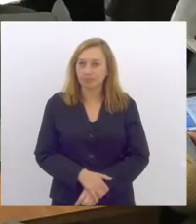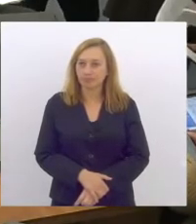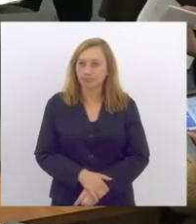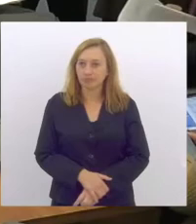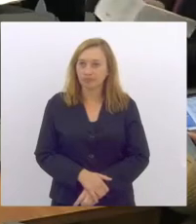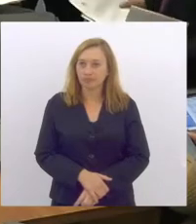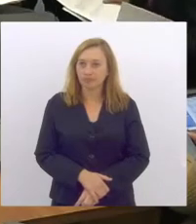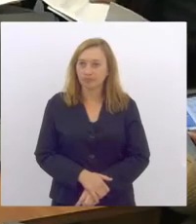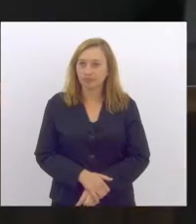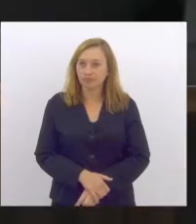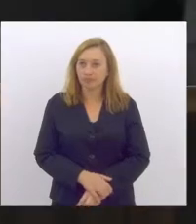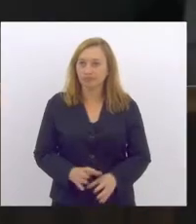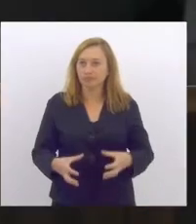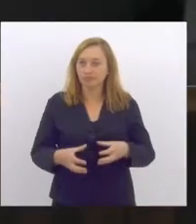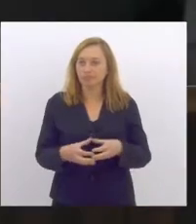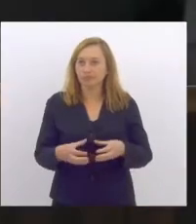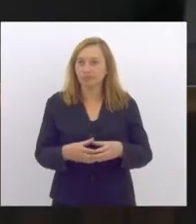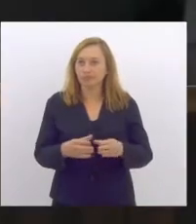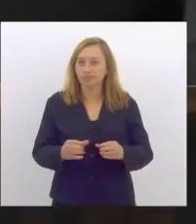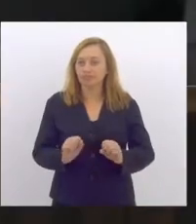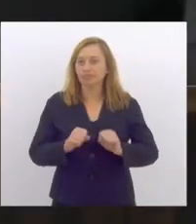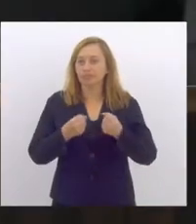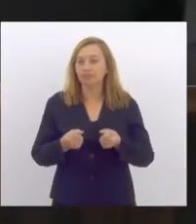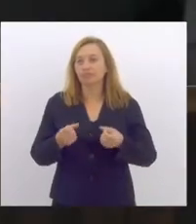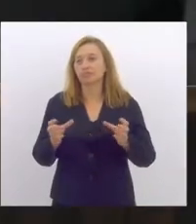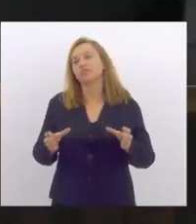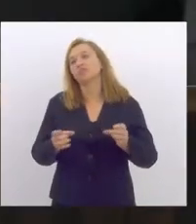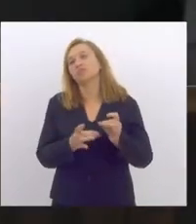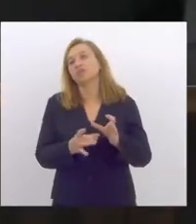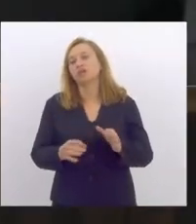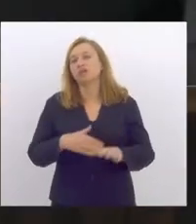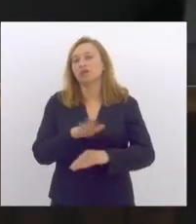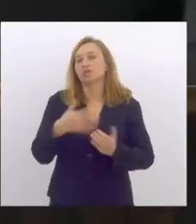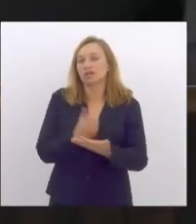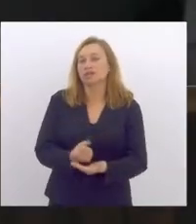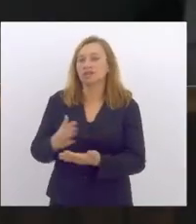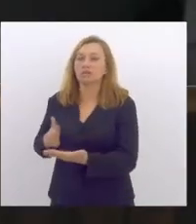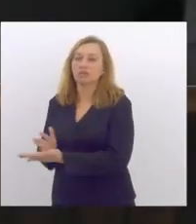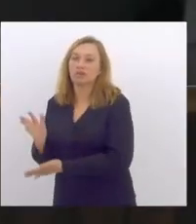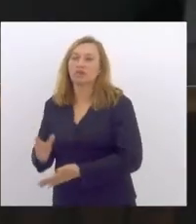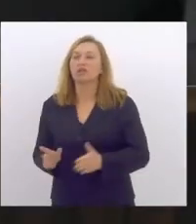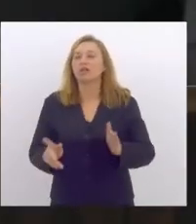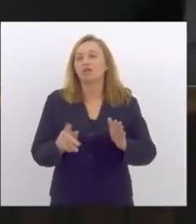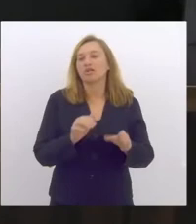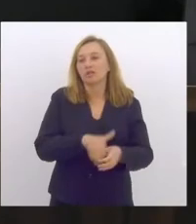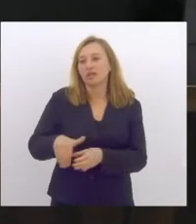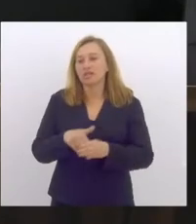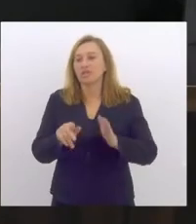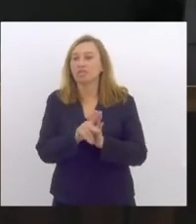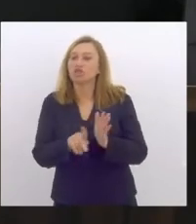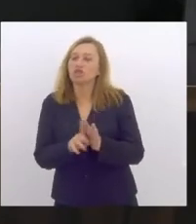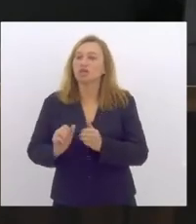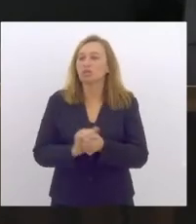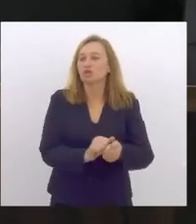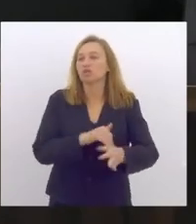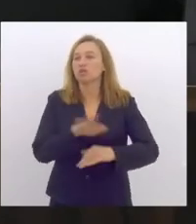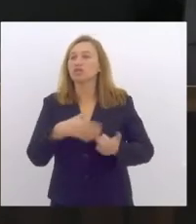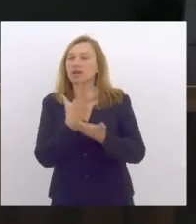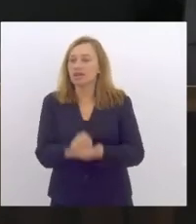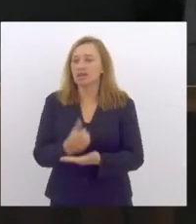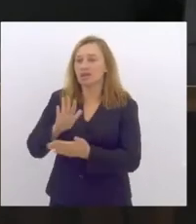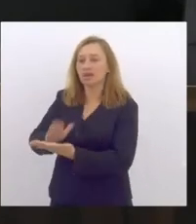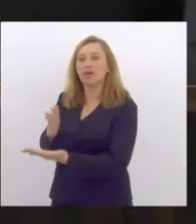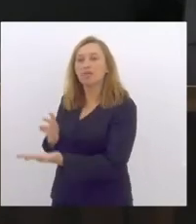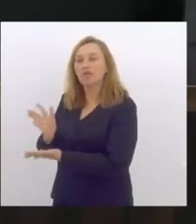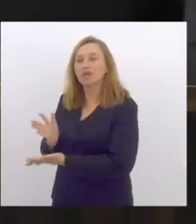Em votação, parecer da Comissão de Defesa do Consumidor. Senhores que aprovam, permaneçam como estão, aprovado. Em votação, projeto se emendado. Senhores que aprovam, permaneçam como